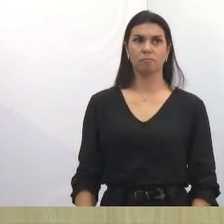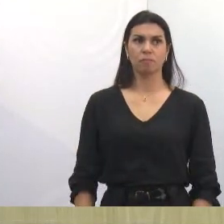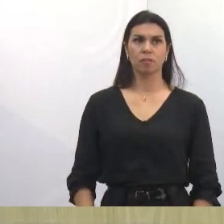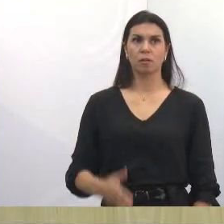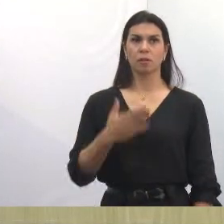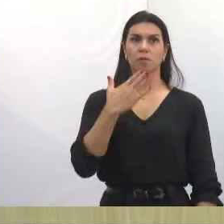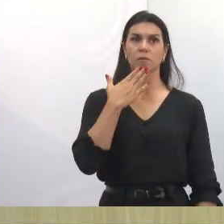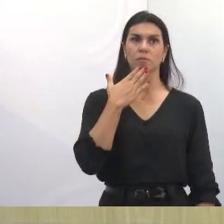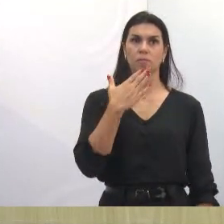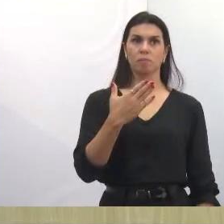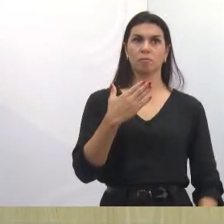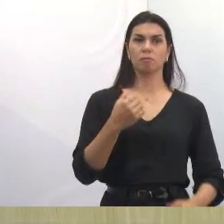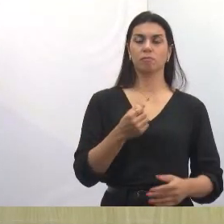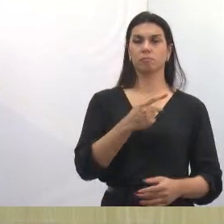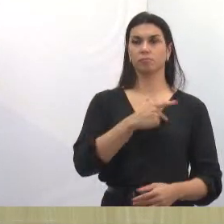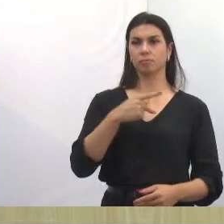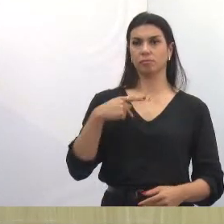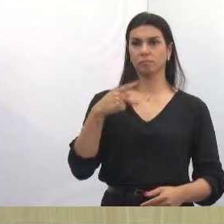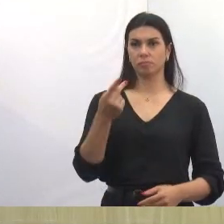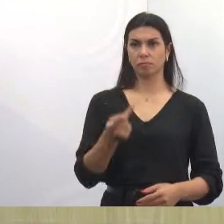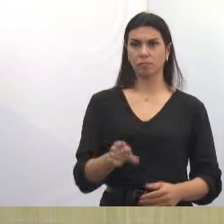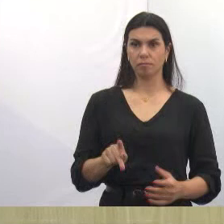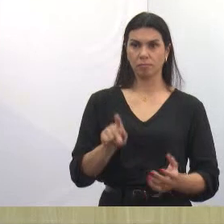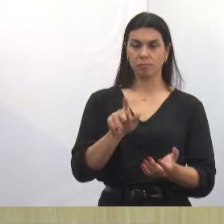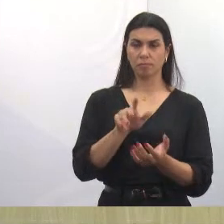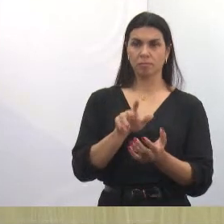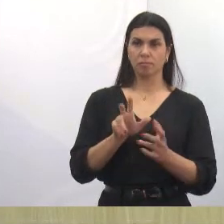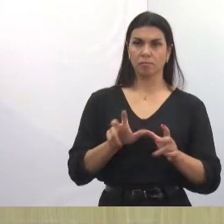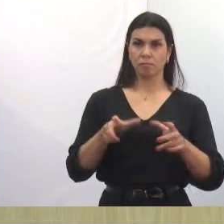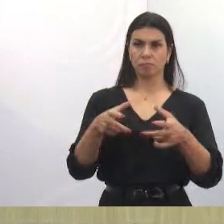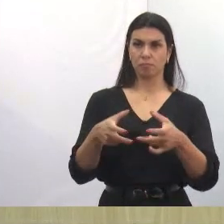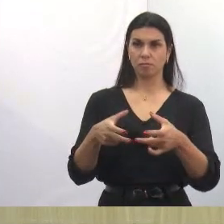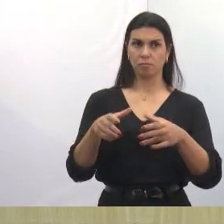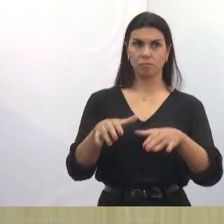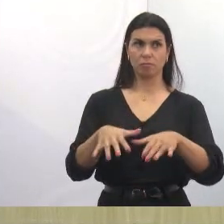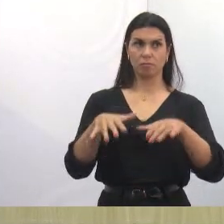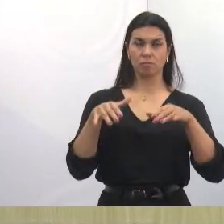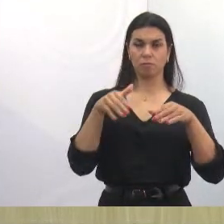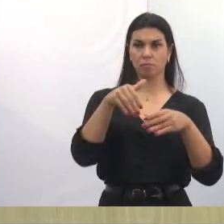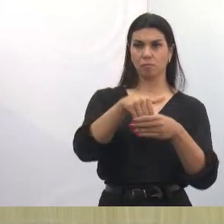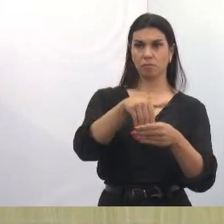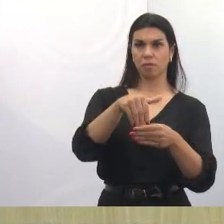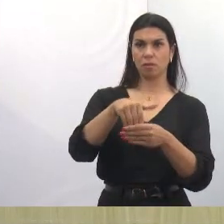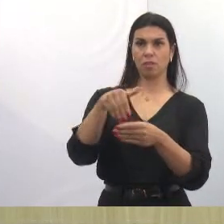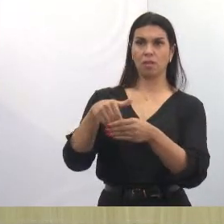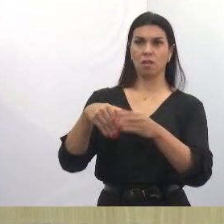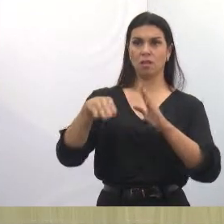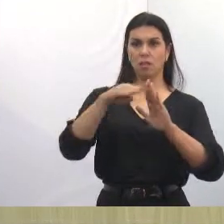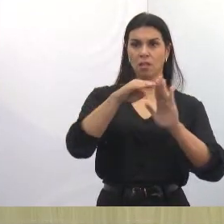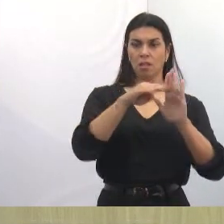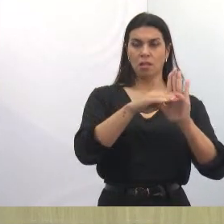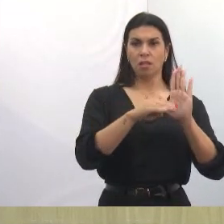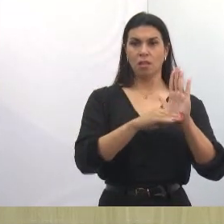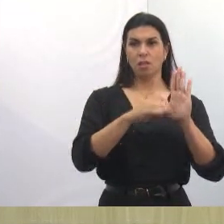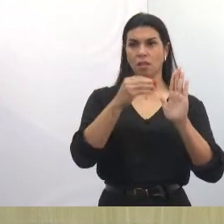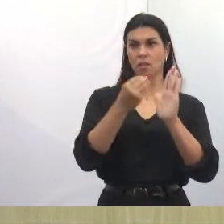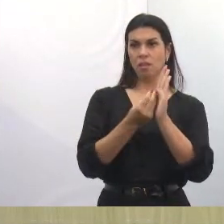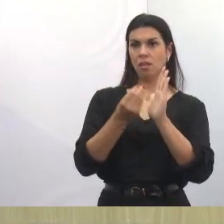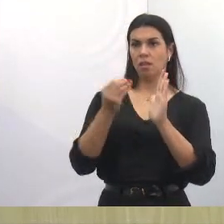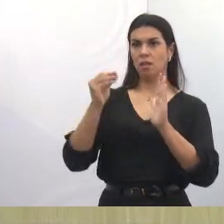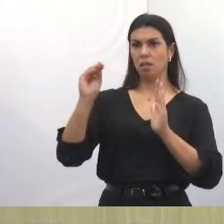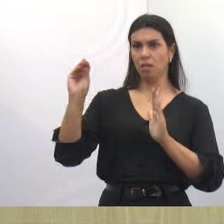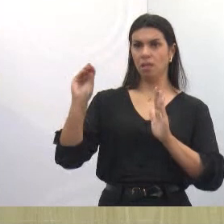Requeremos, excelentíssimo senhor presidente dessa casa, ouvido e aprovado pela Igreja Plenária, cumpridas as formalidades